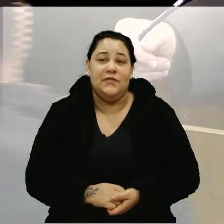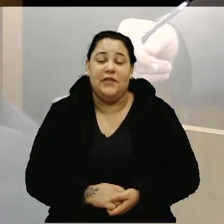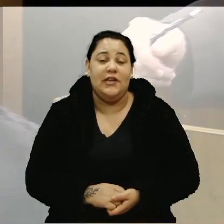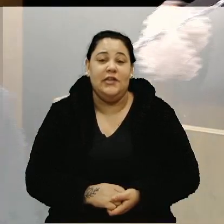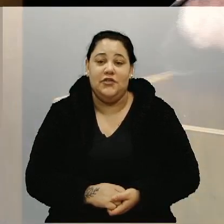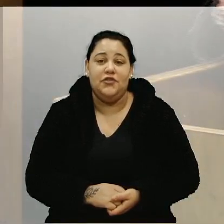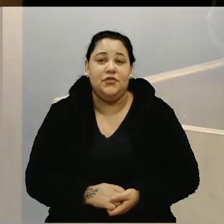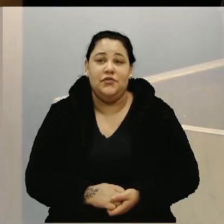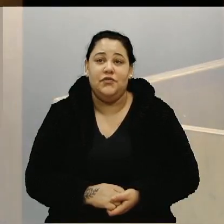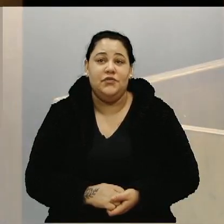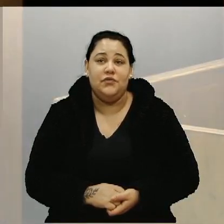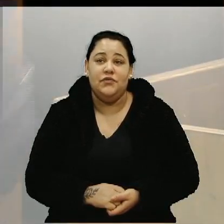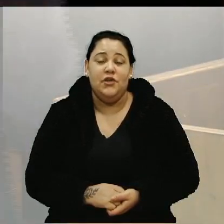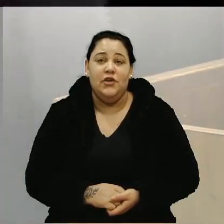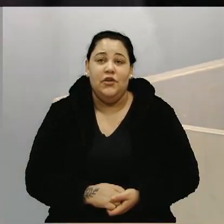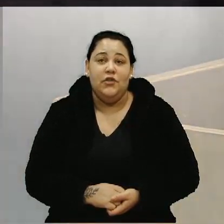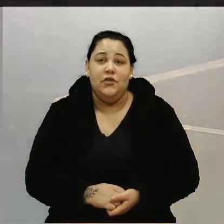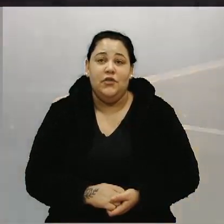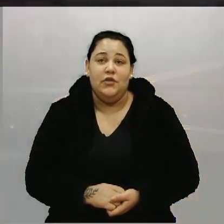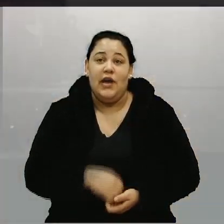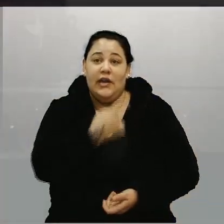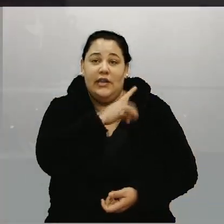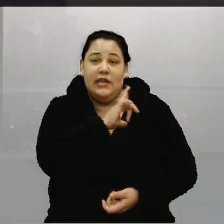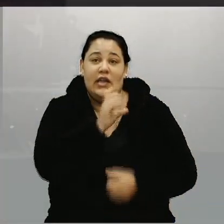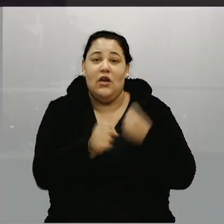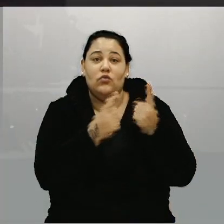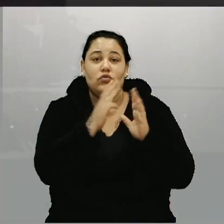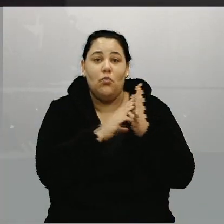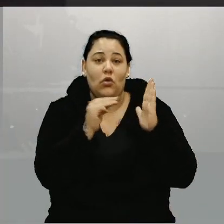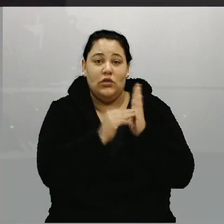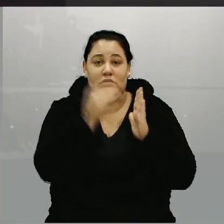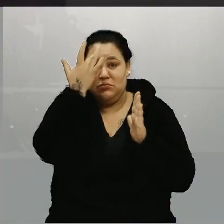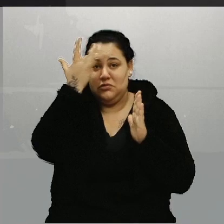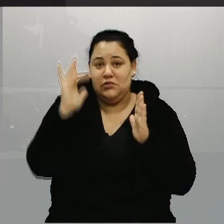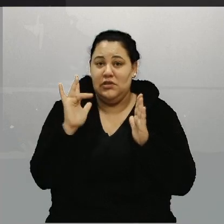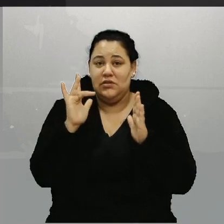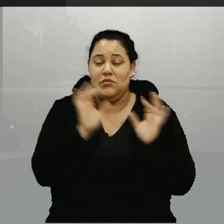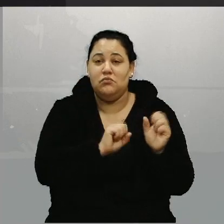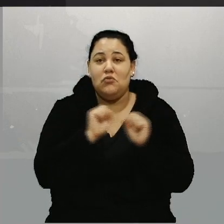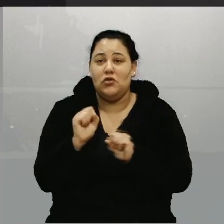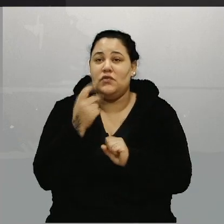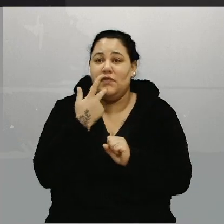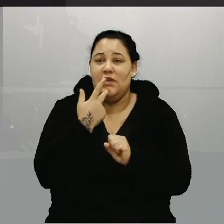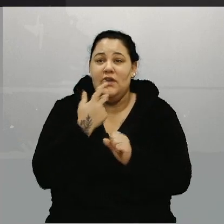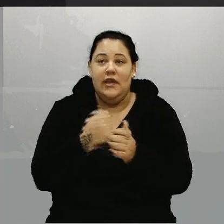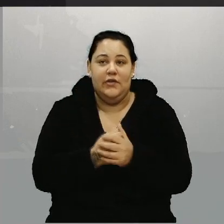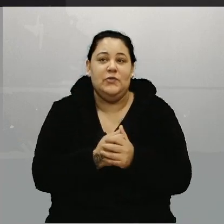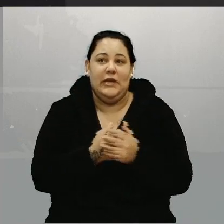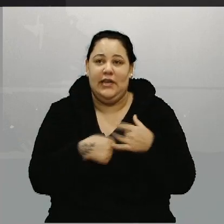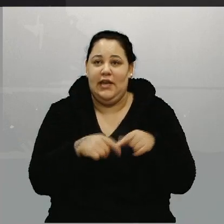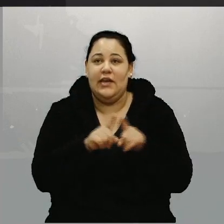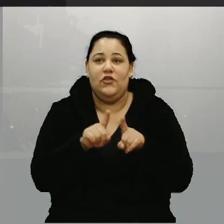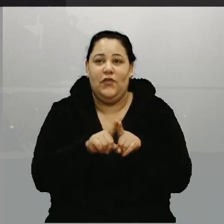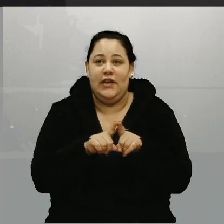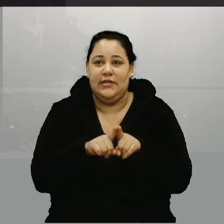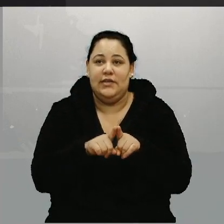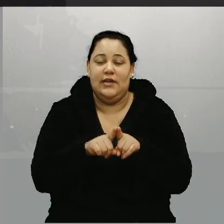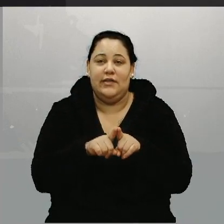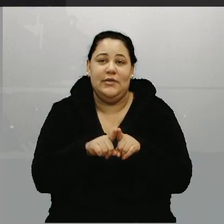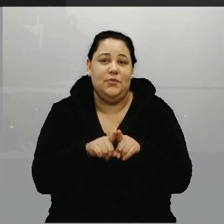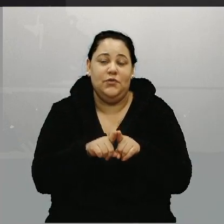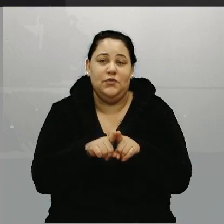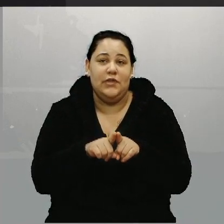Aqui tem um exemplo dos protótipos. Eu nem sei se posso chamar de protótipos porque eles são feitos conforme a demanda de cada